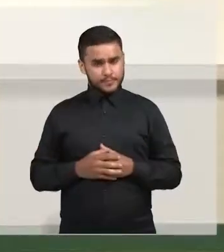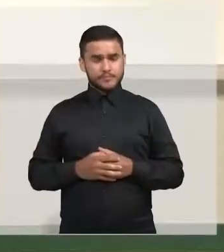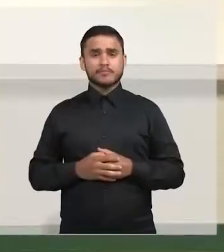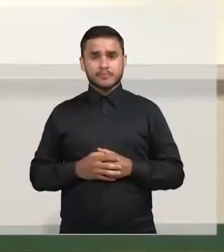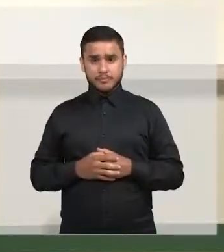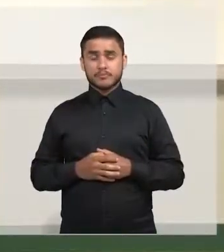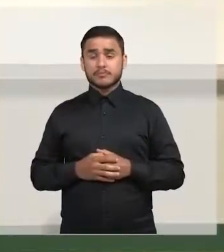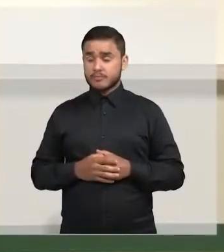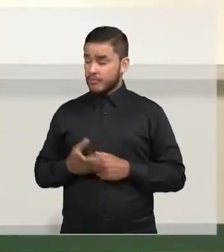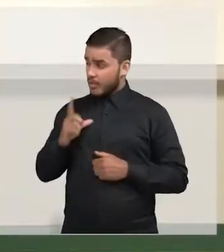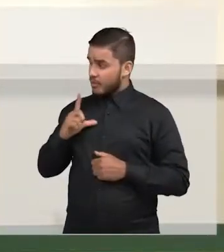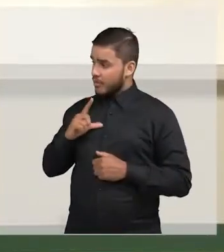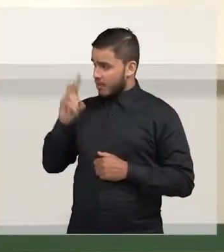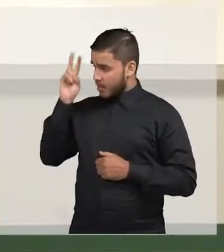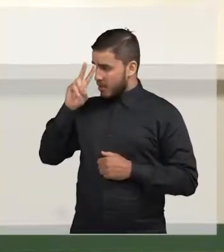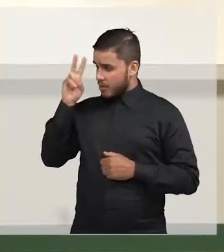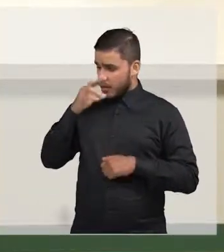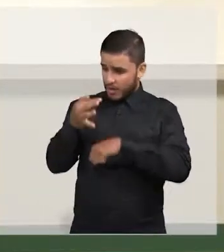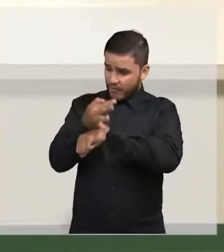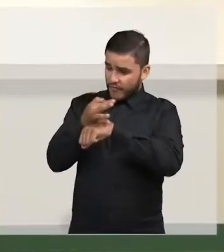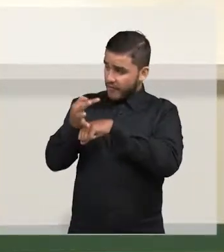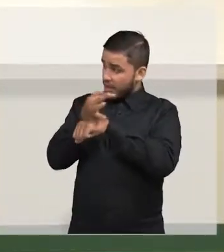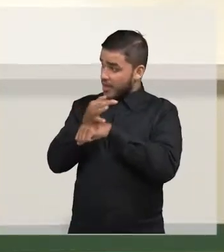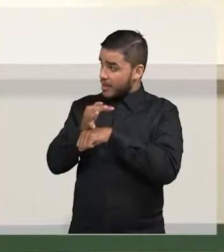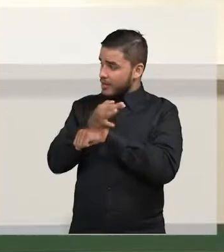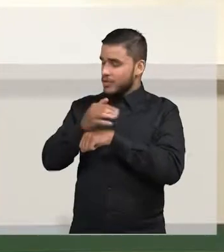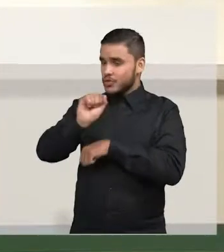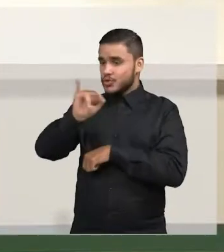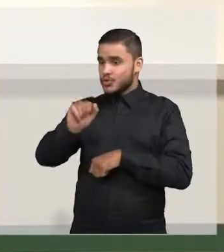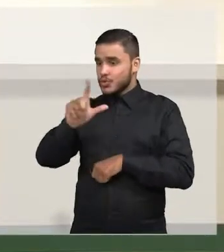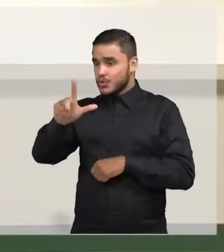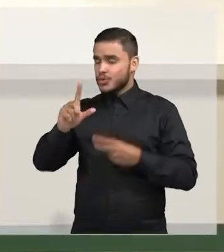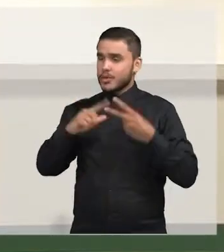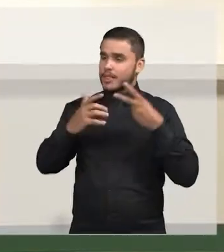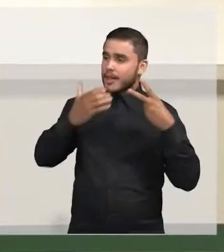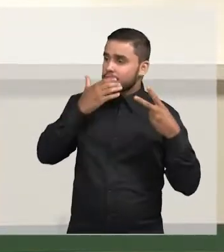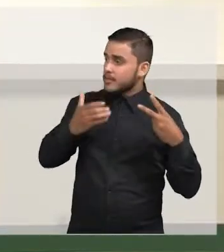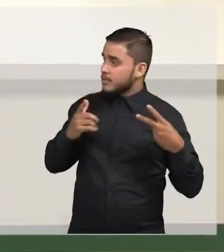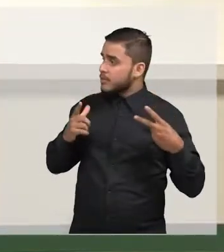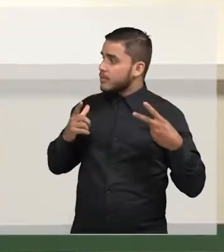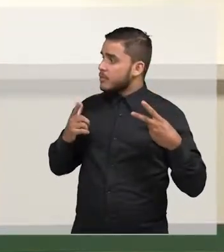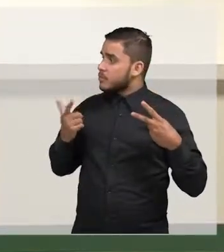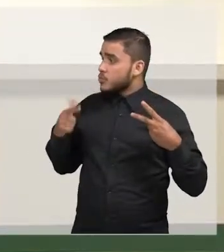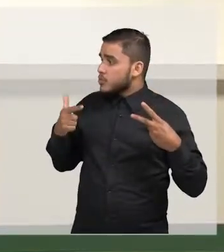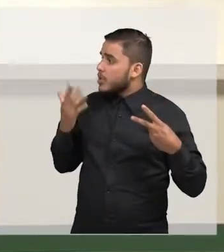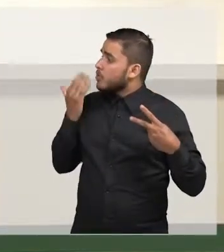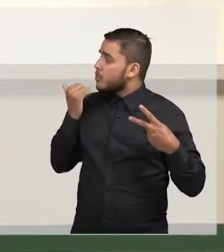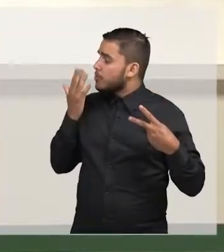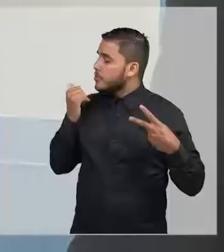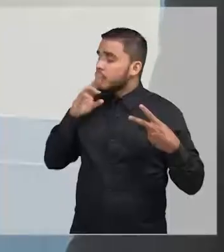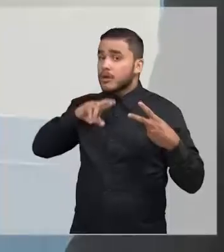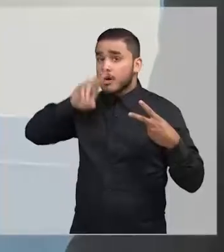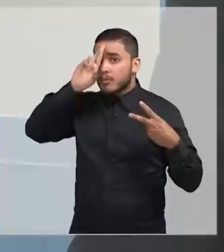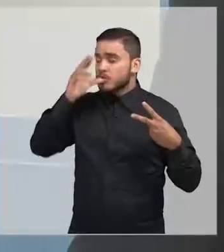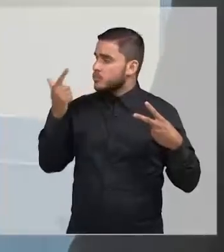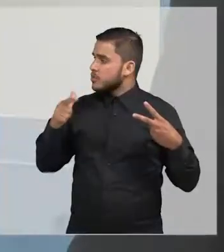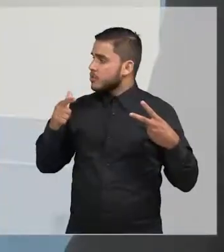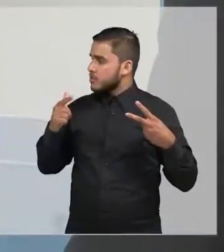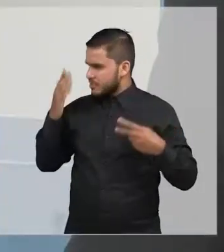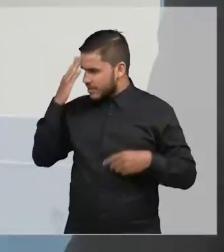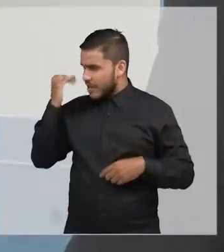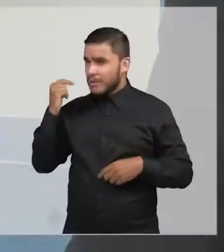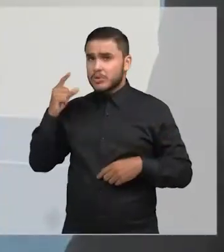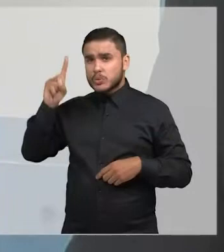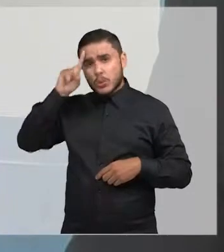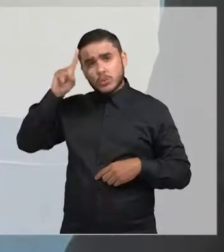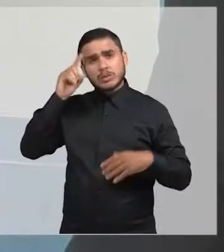fome, porque como elas não estão nos colégios municipais, eles não vão ter nem o que almoçar. Eles se alimentam porque vão à aula. Então, para você ter